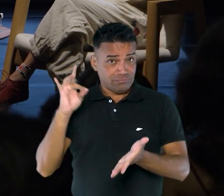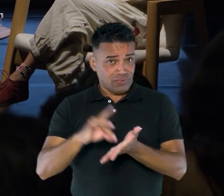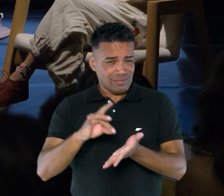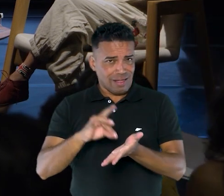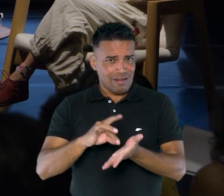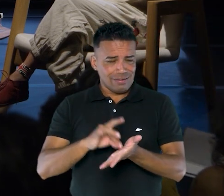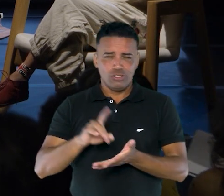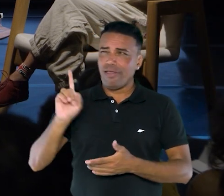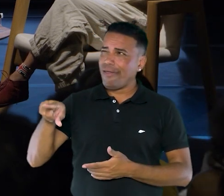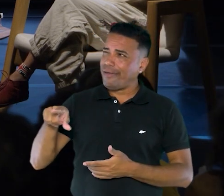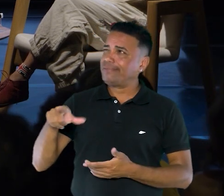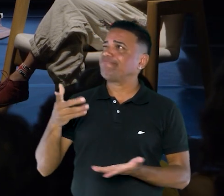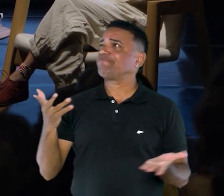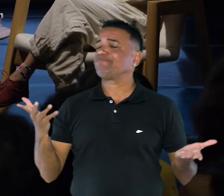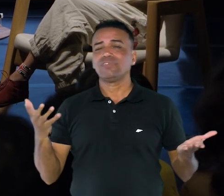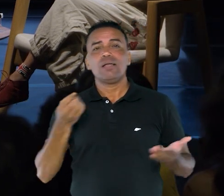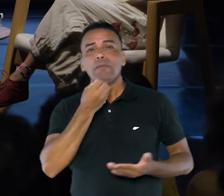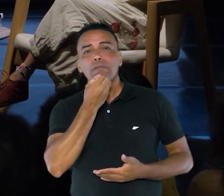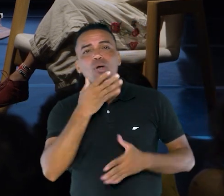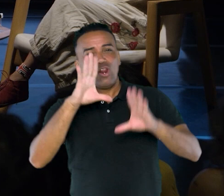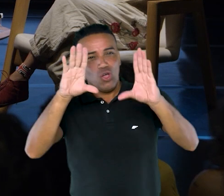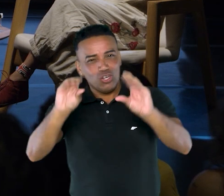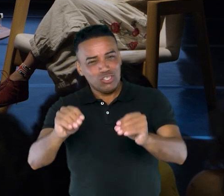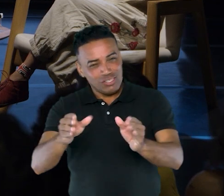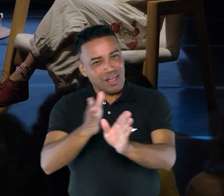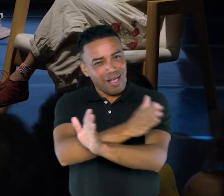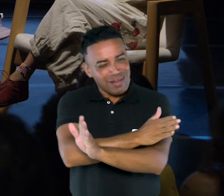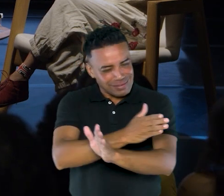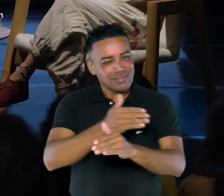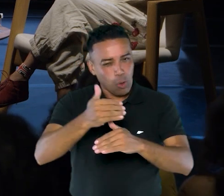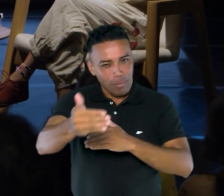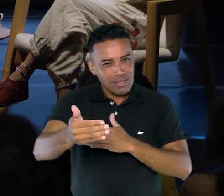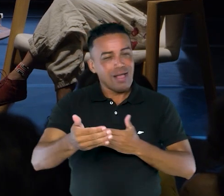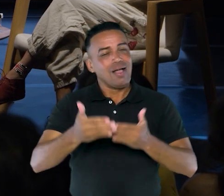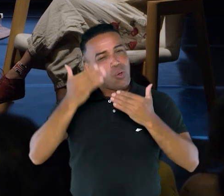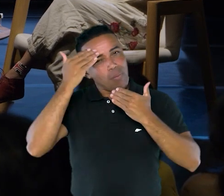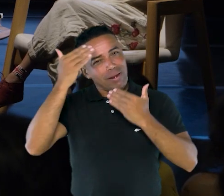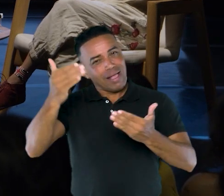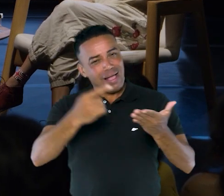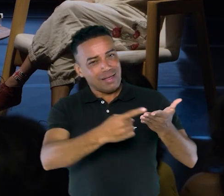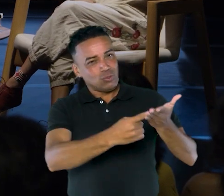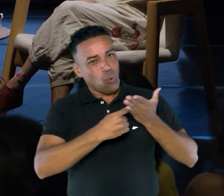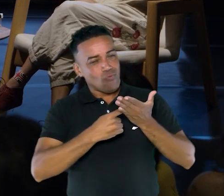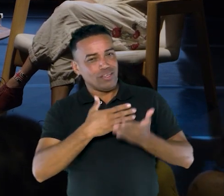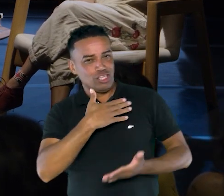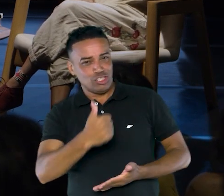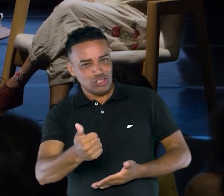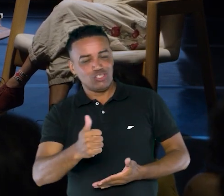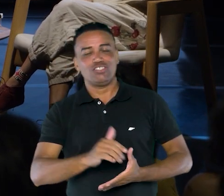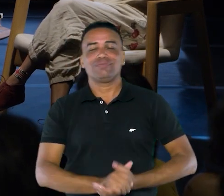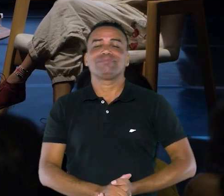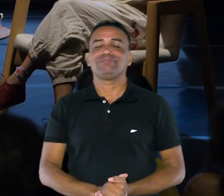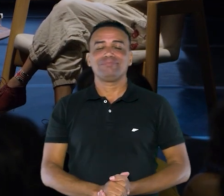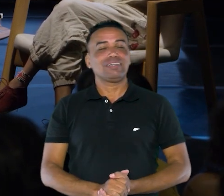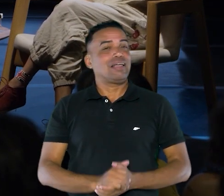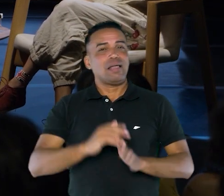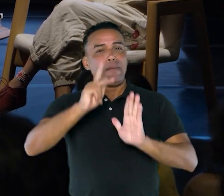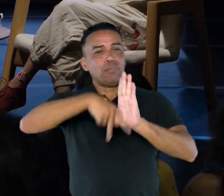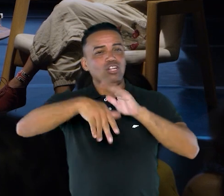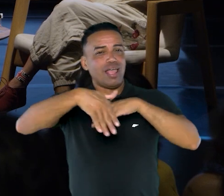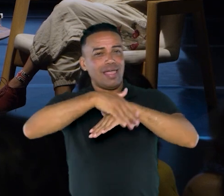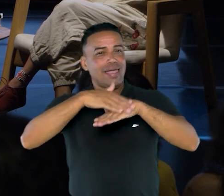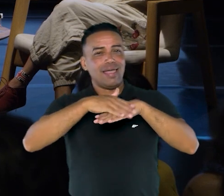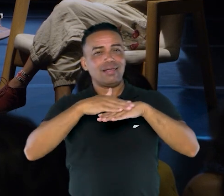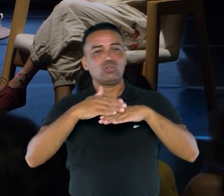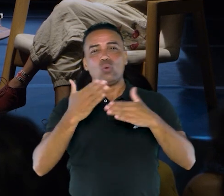Na verdade, boa noite, antes de tudo. Obrigada pelo convite. Sempre